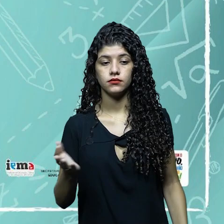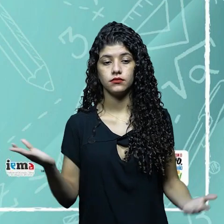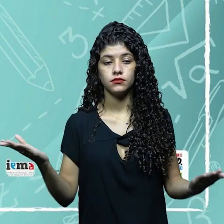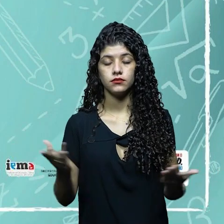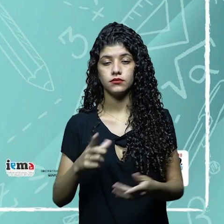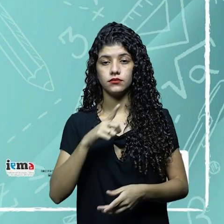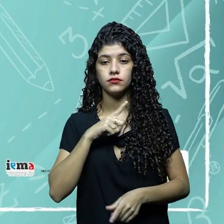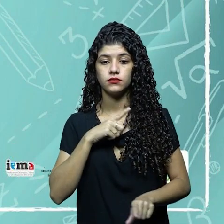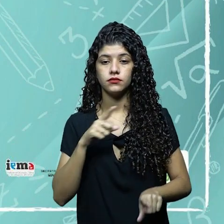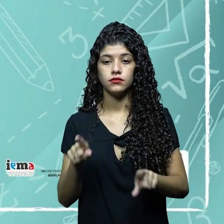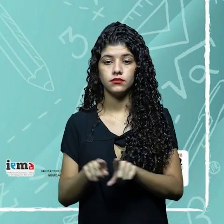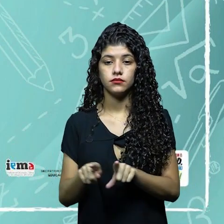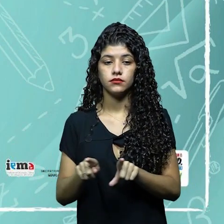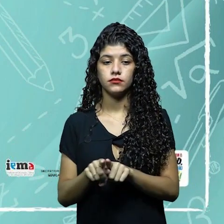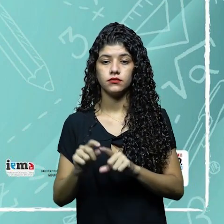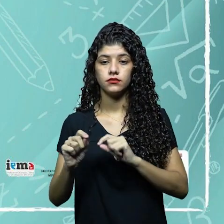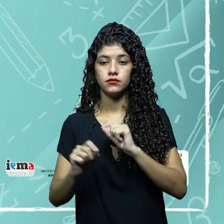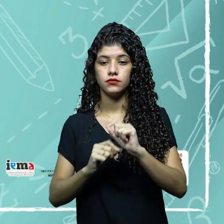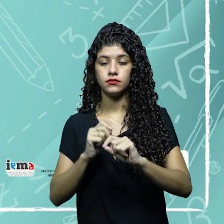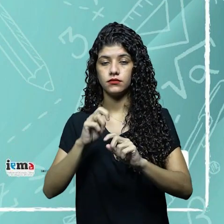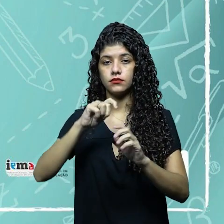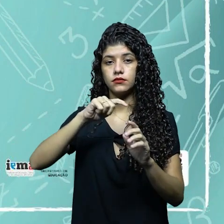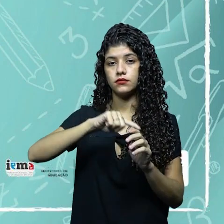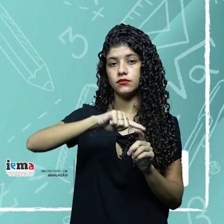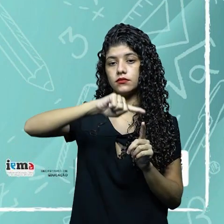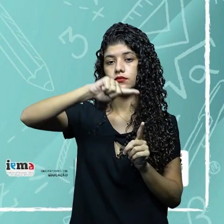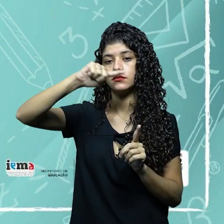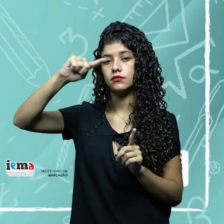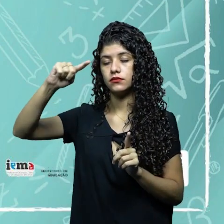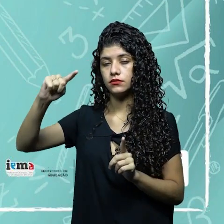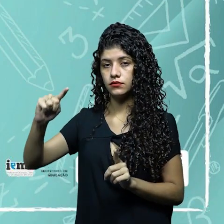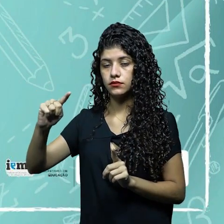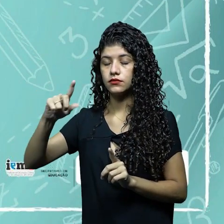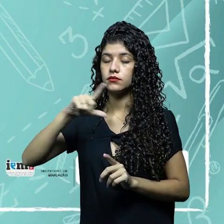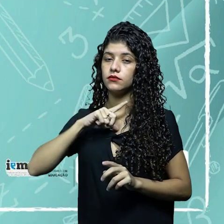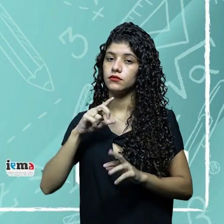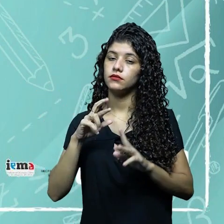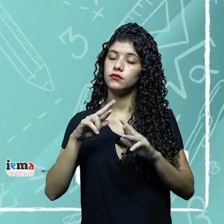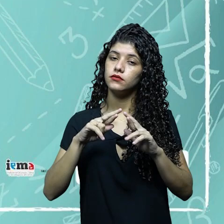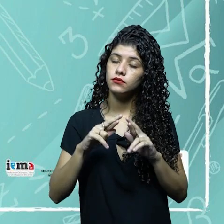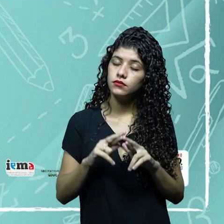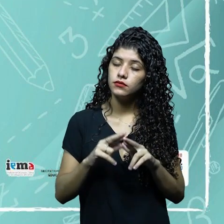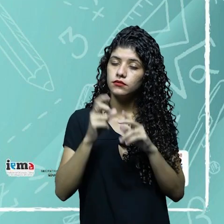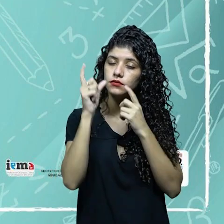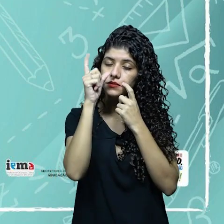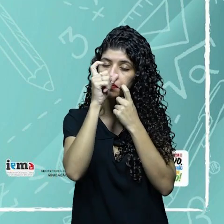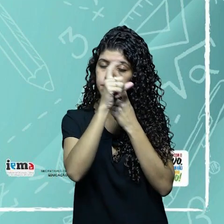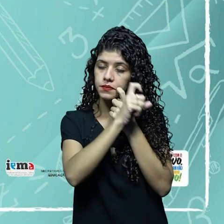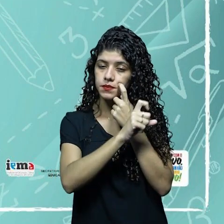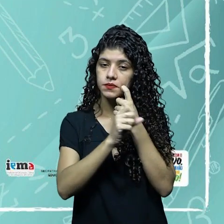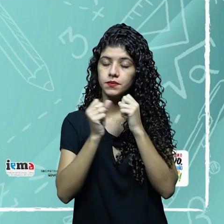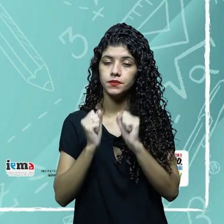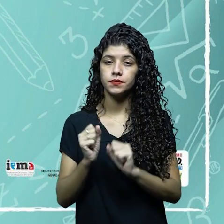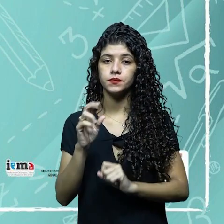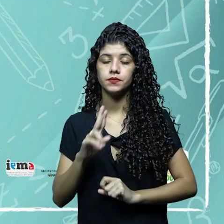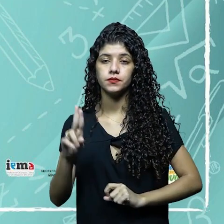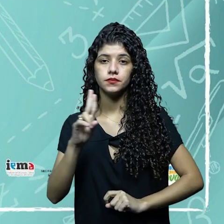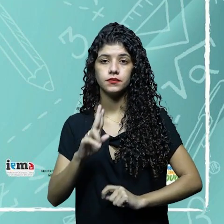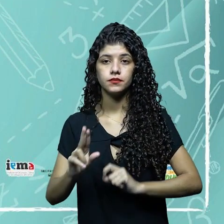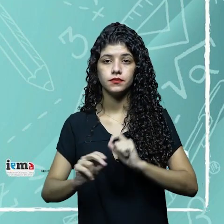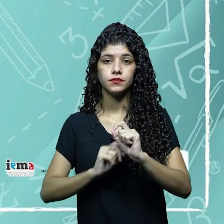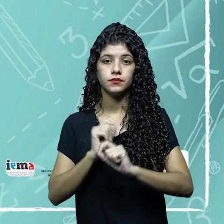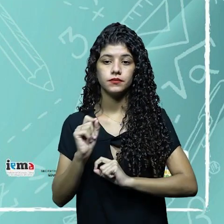Tem essa última também aqui, que é o do arco elíptico, tá? Ela é um pouco mais complicada, mas você pode